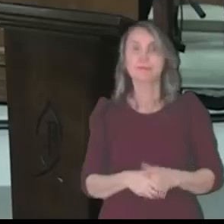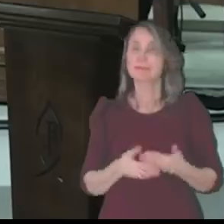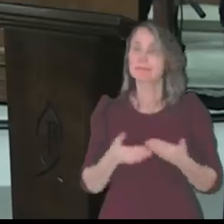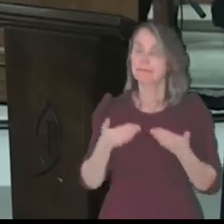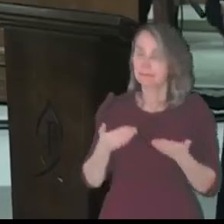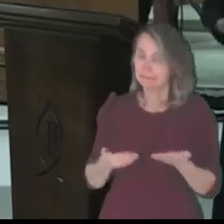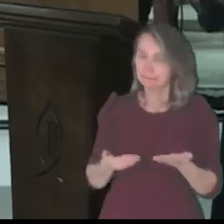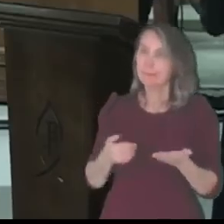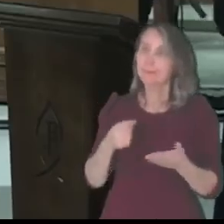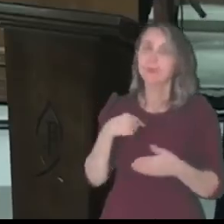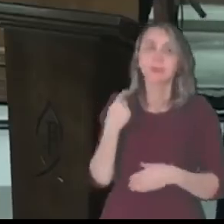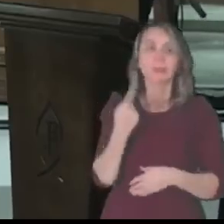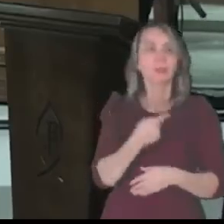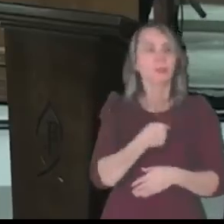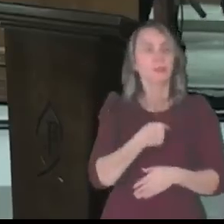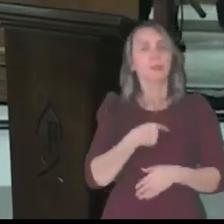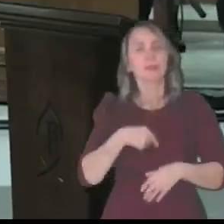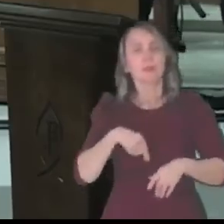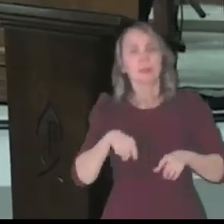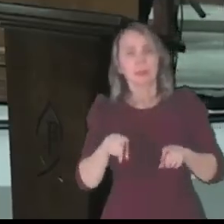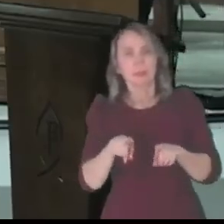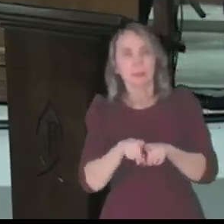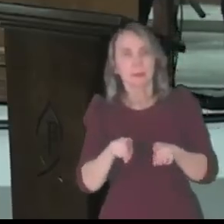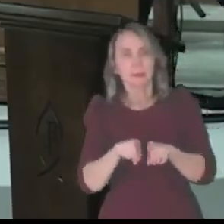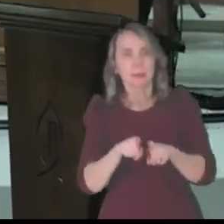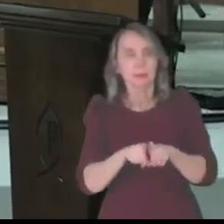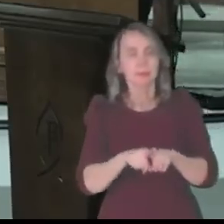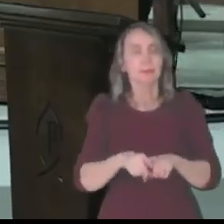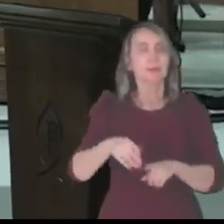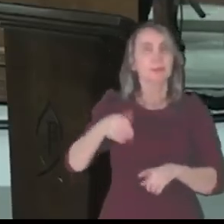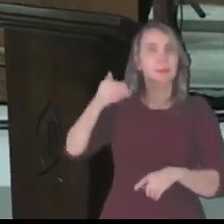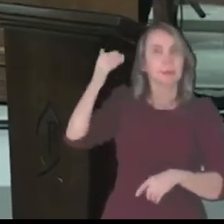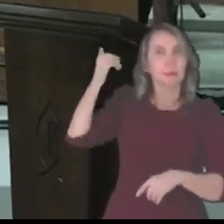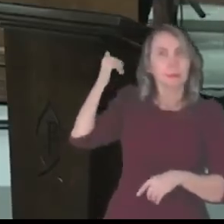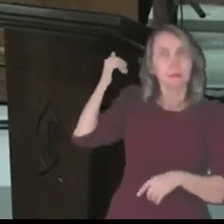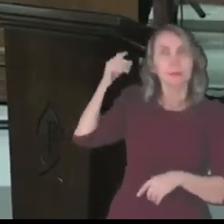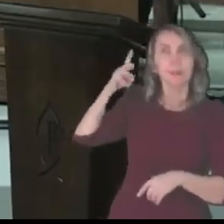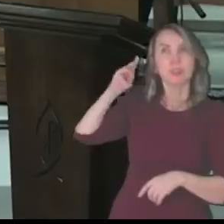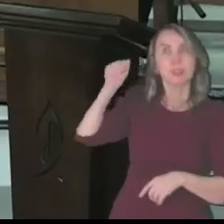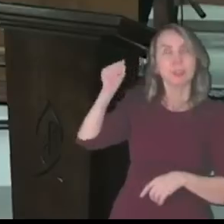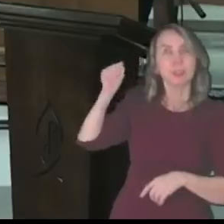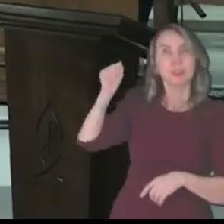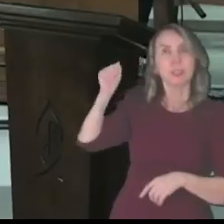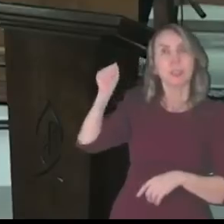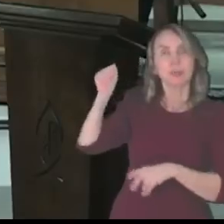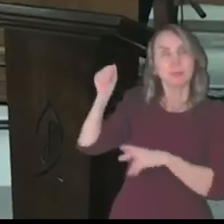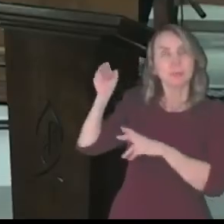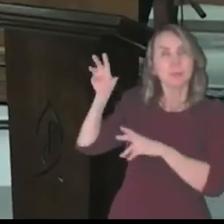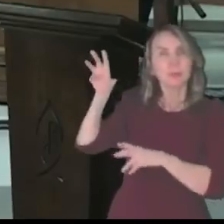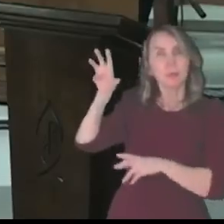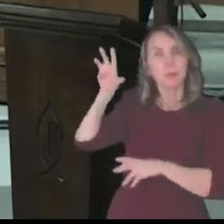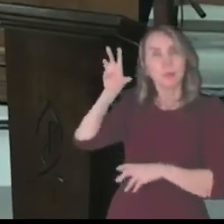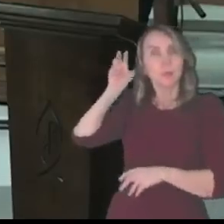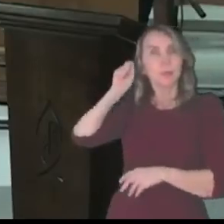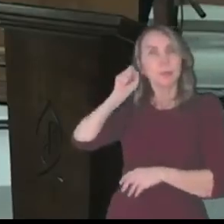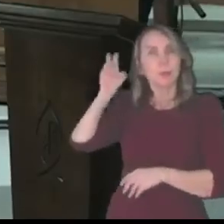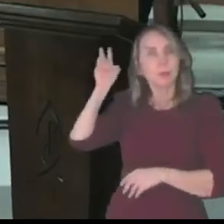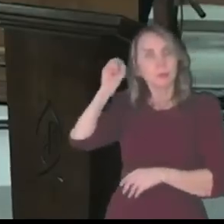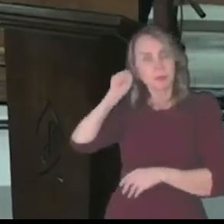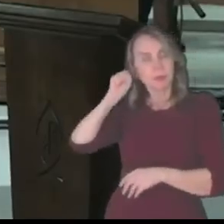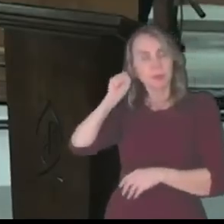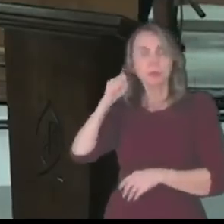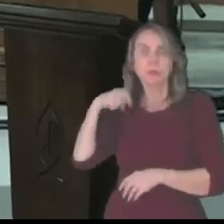Nós também desde o dia em que ouvimos não cessamos de orar por voz